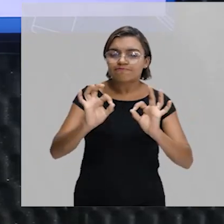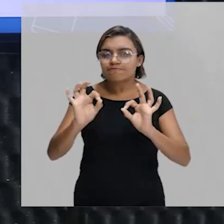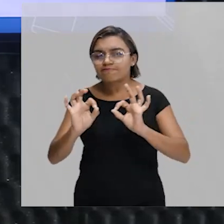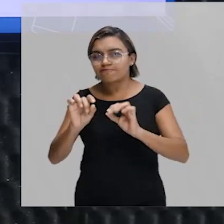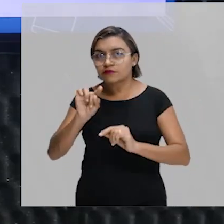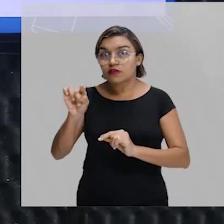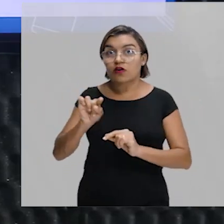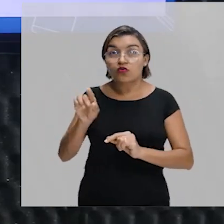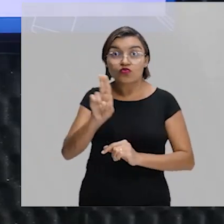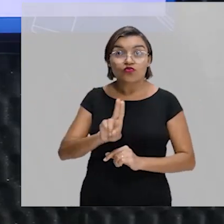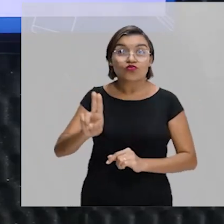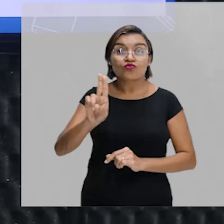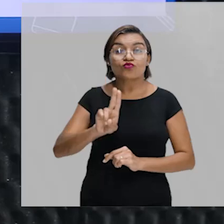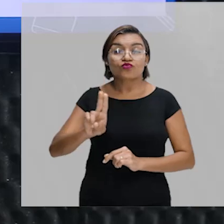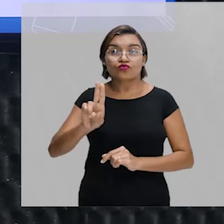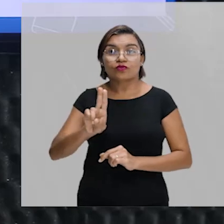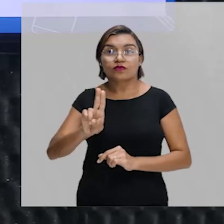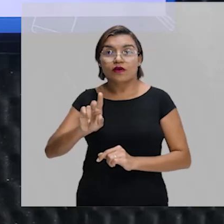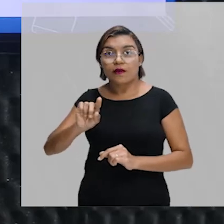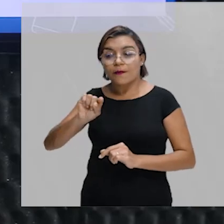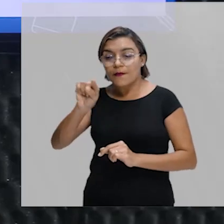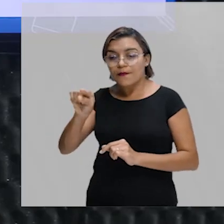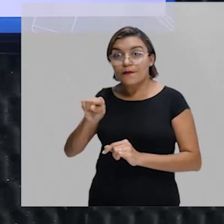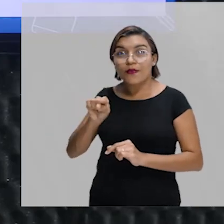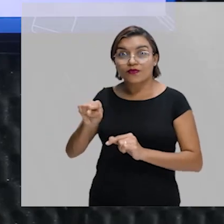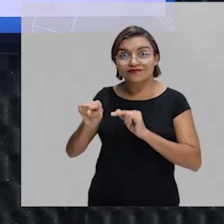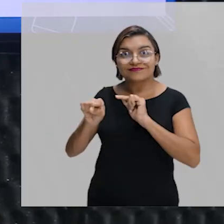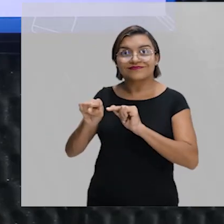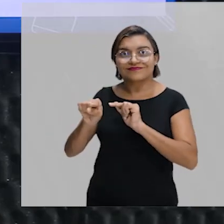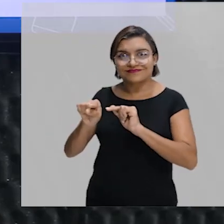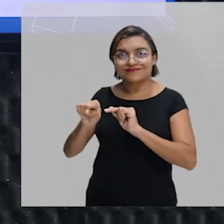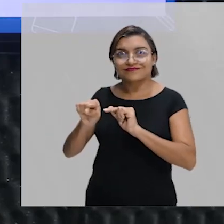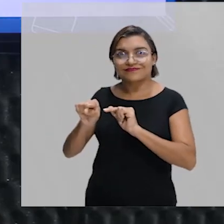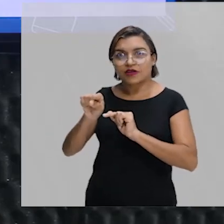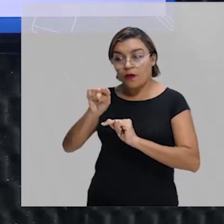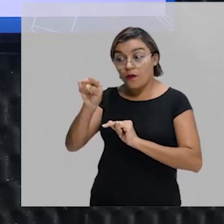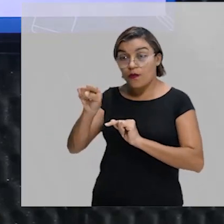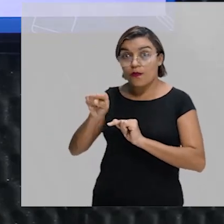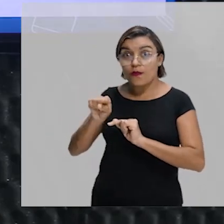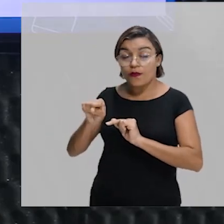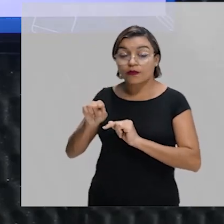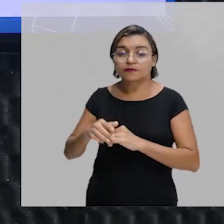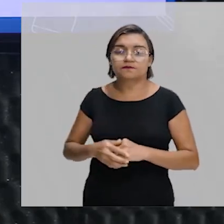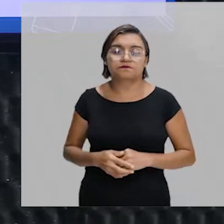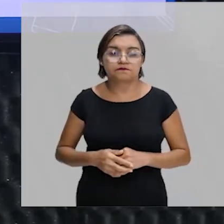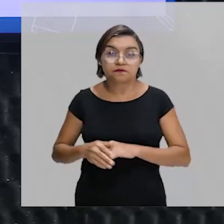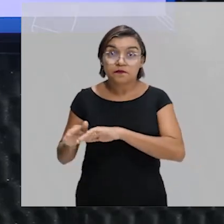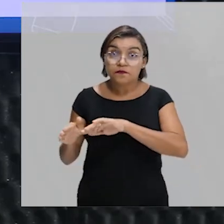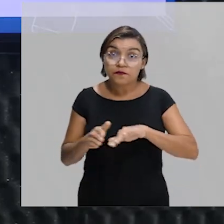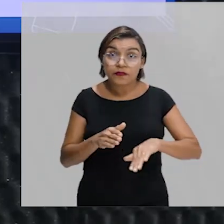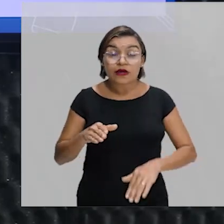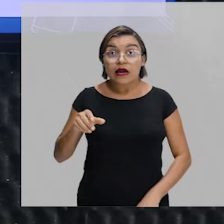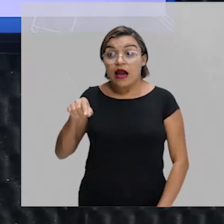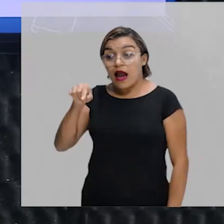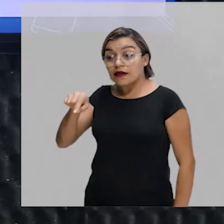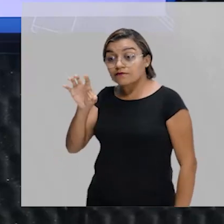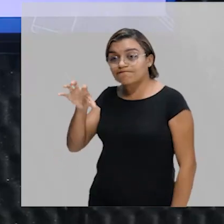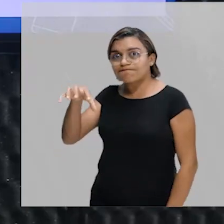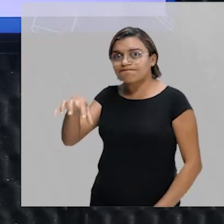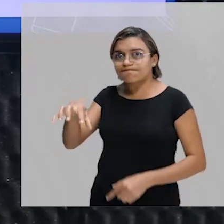interrogativa, eu utilizo o quê? Um ponto de interrogação, que é um sinal gráfico. Em espanhol, o meu ponto